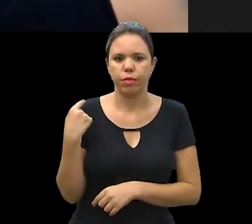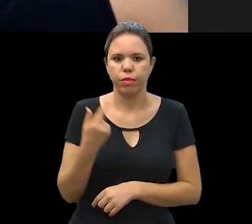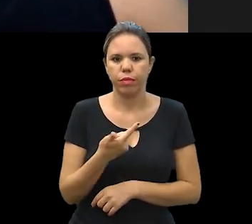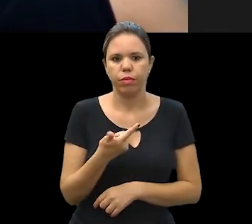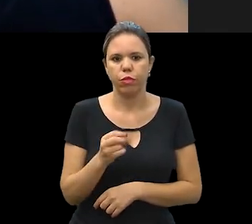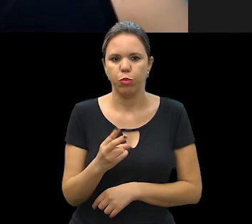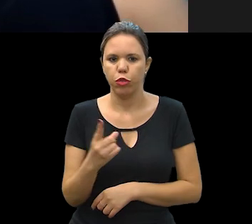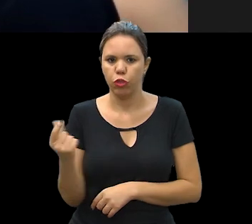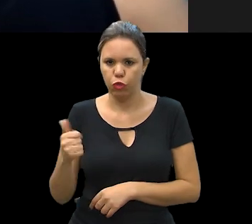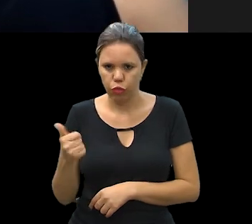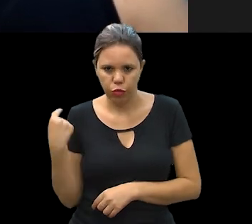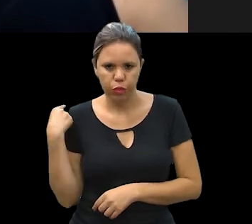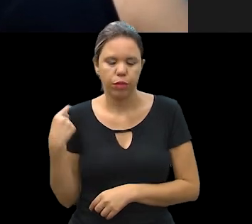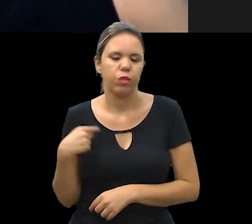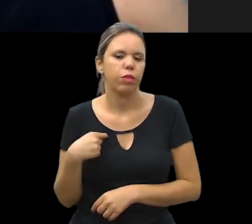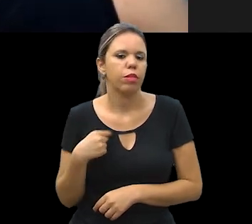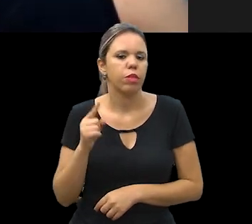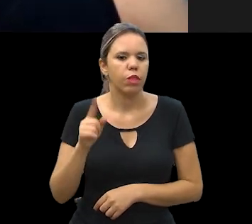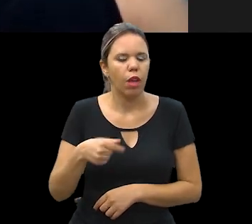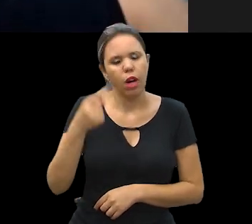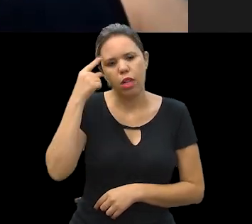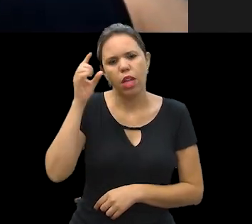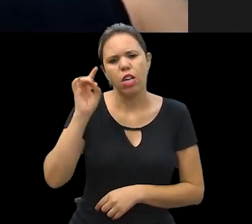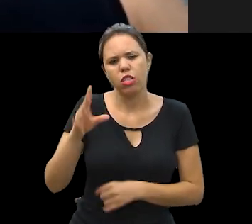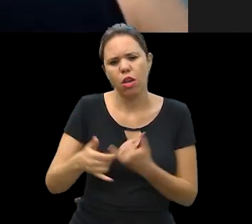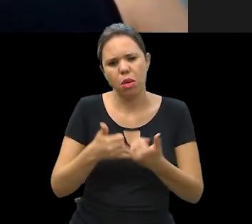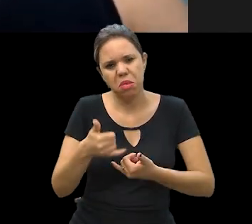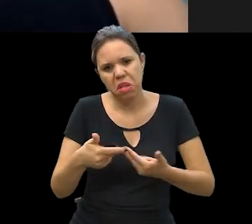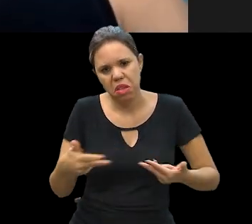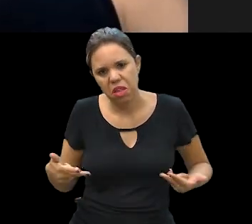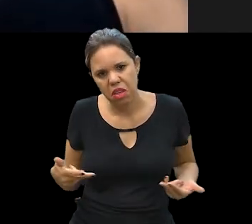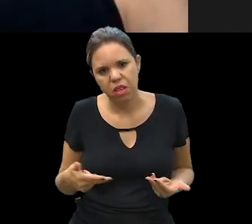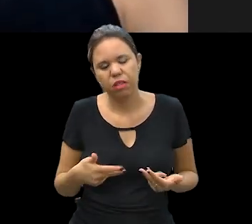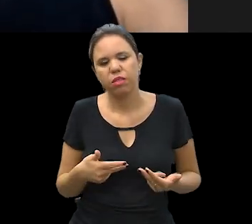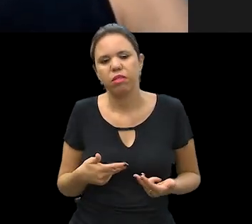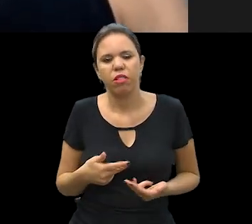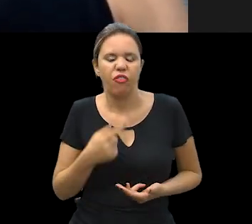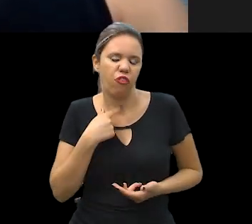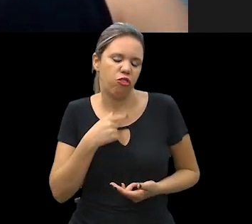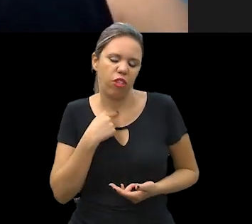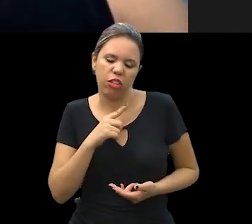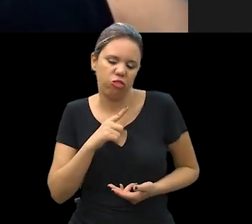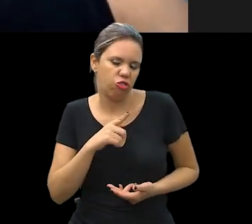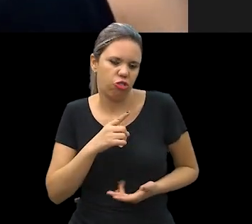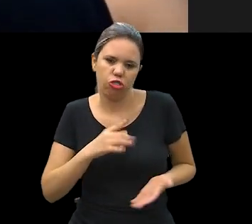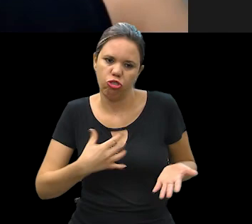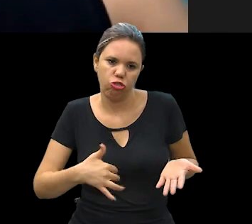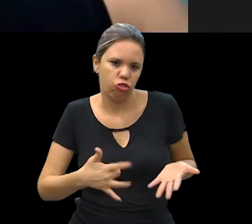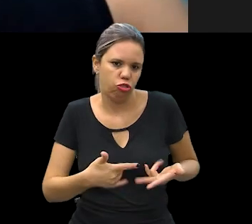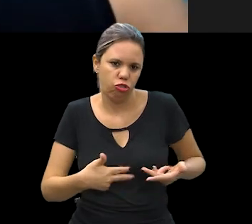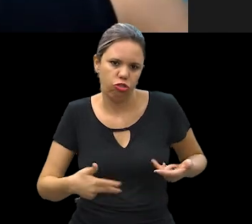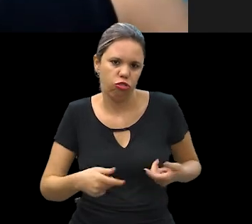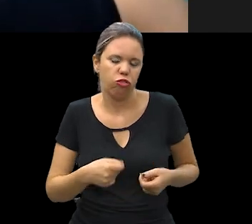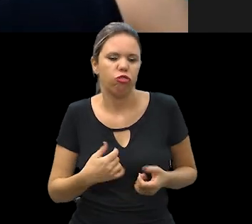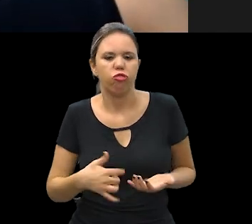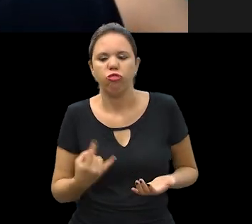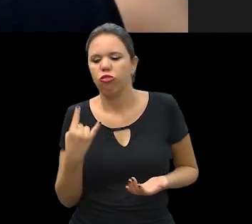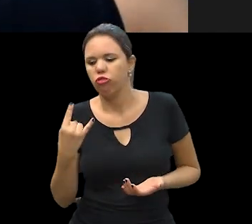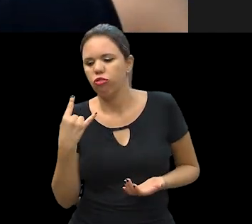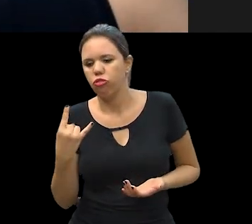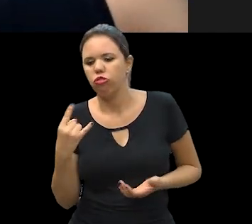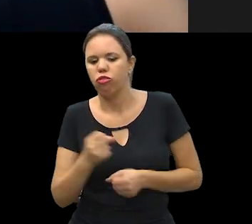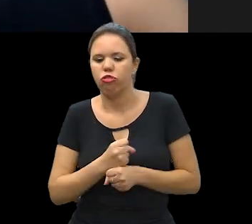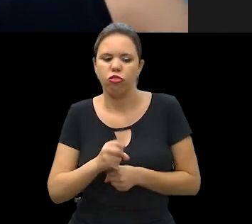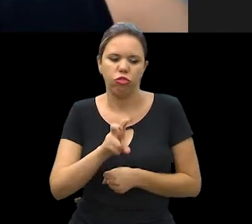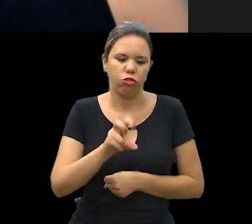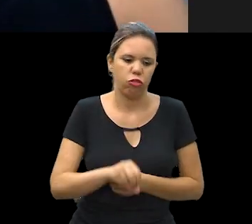janeiro de 2011. E a ideia era só uma brincadeira, uma vontade que a gente tinha de tocar rock dos